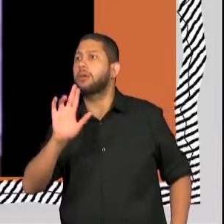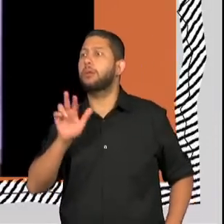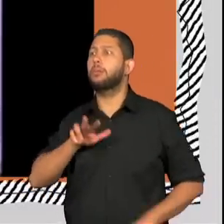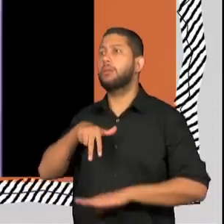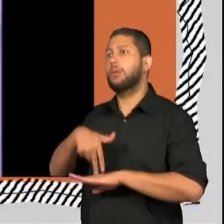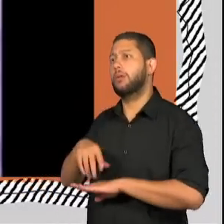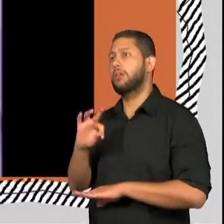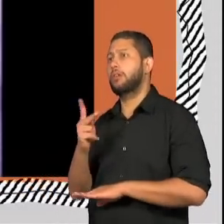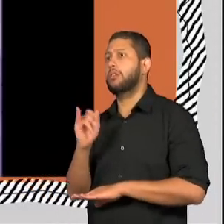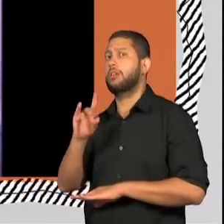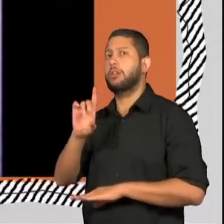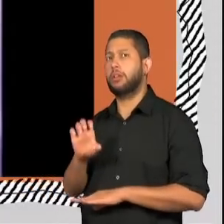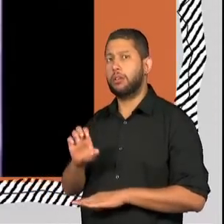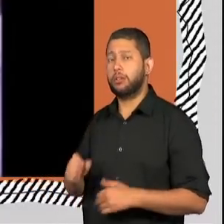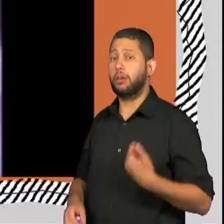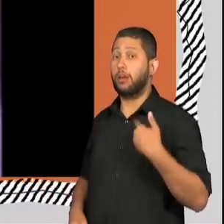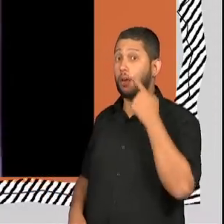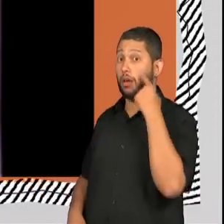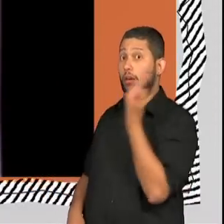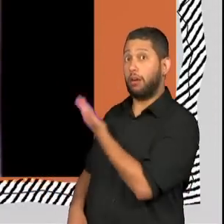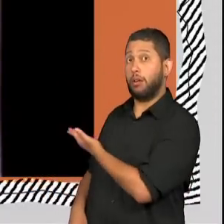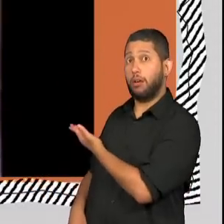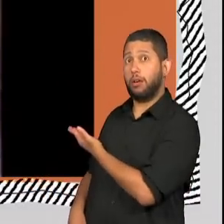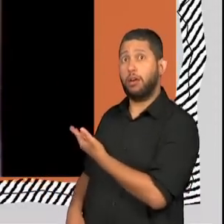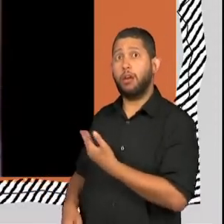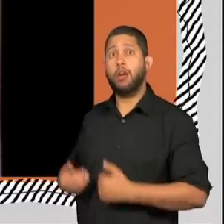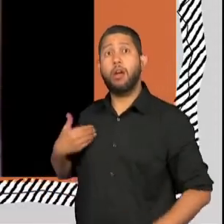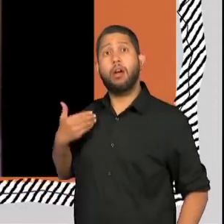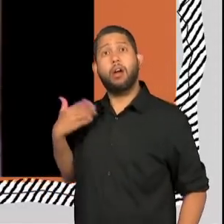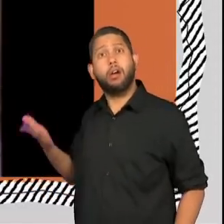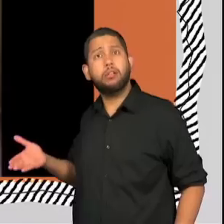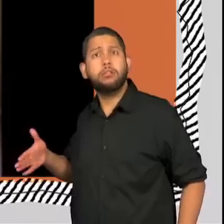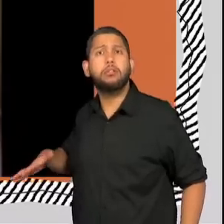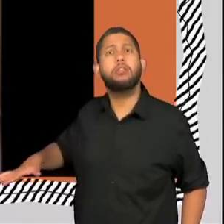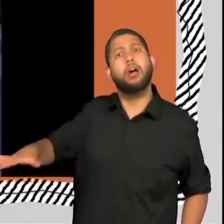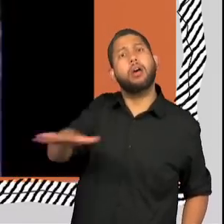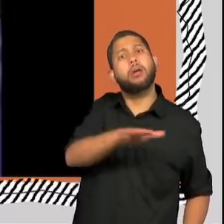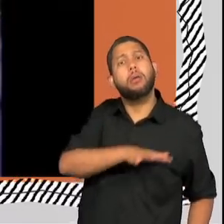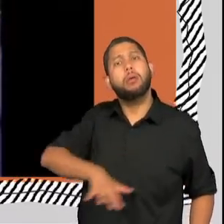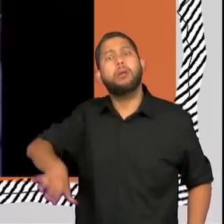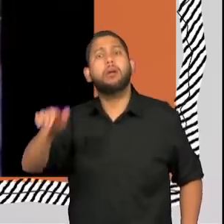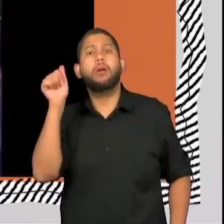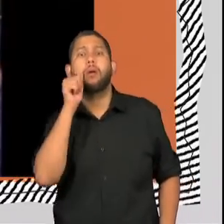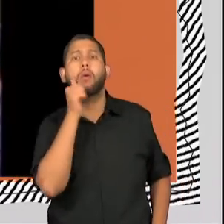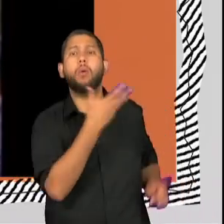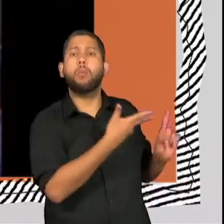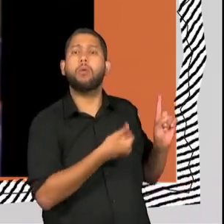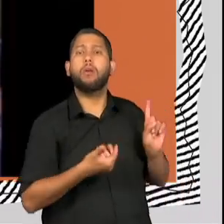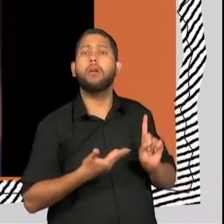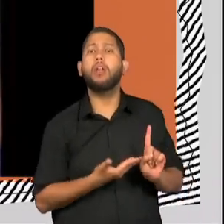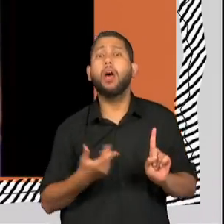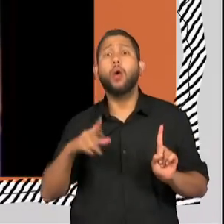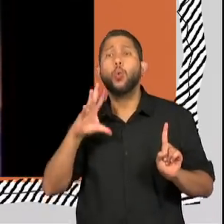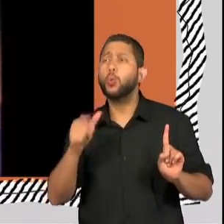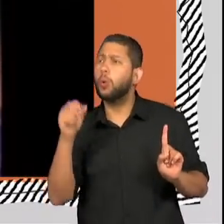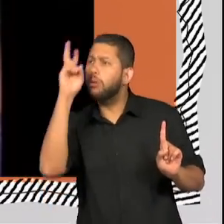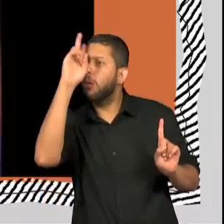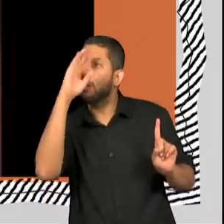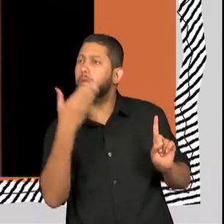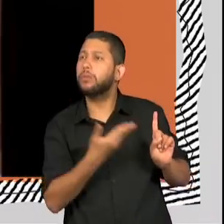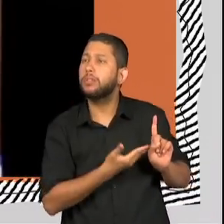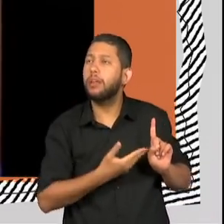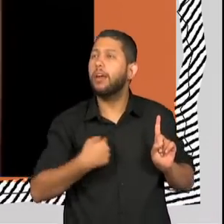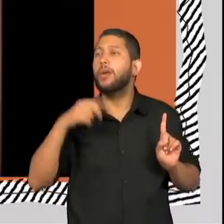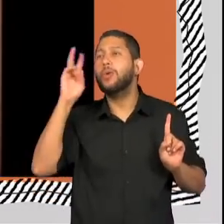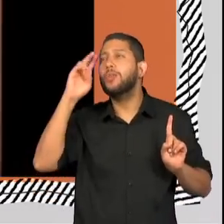qualquer lugar. E essa daqui é Minha Mina. E tudo me faz lembrar de ti. O som,